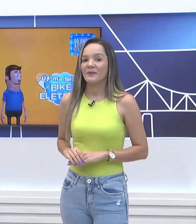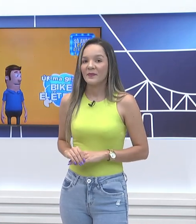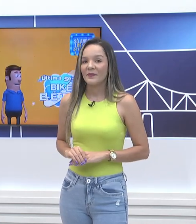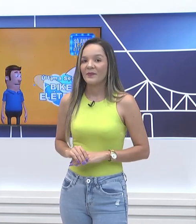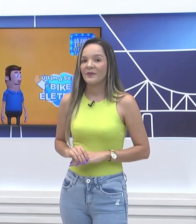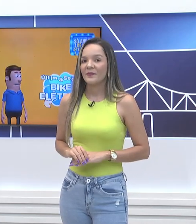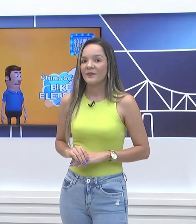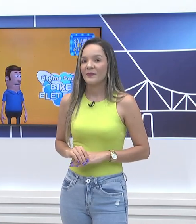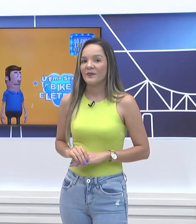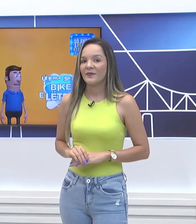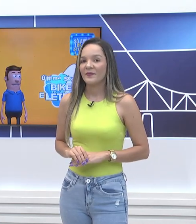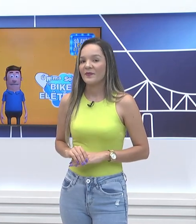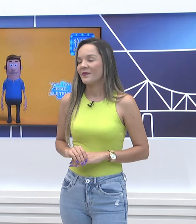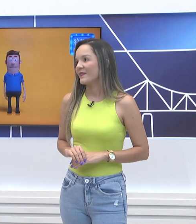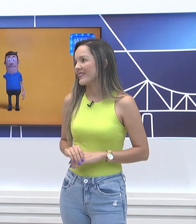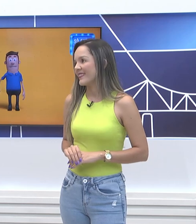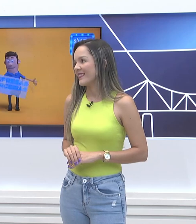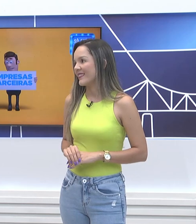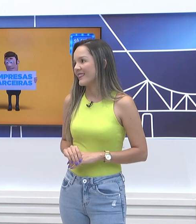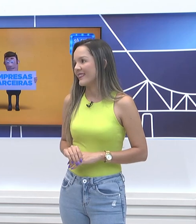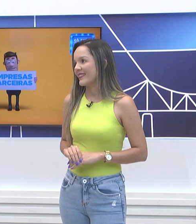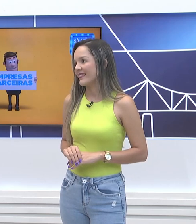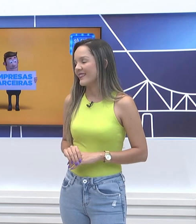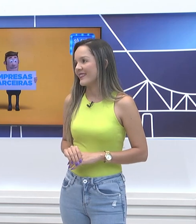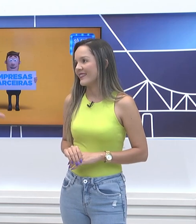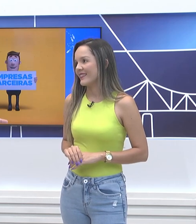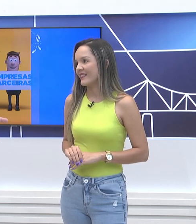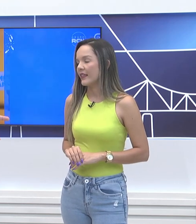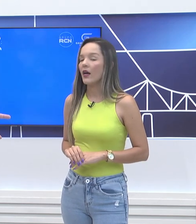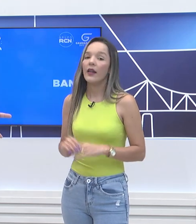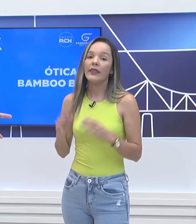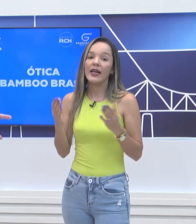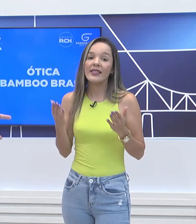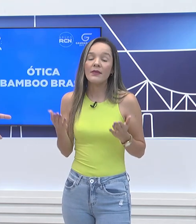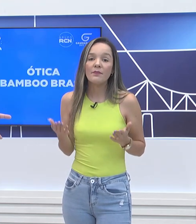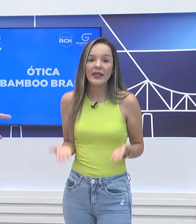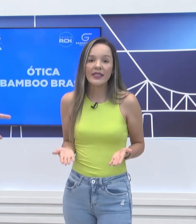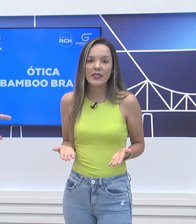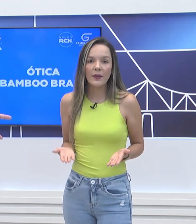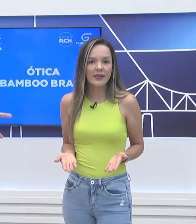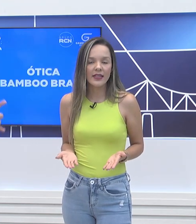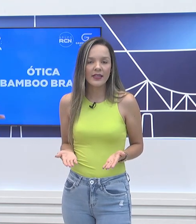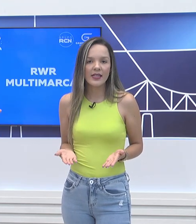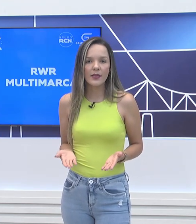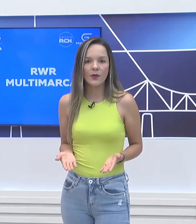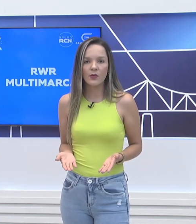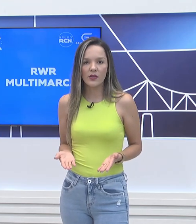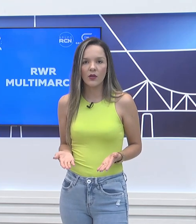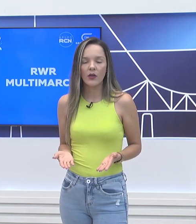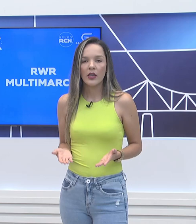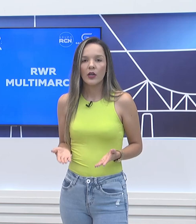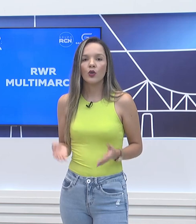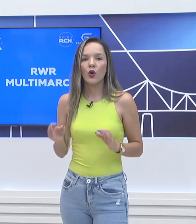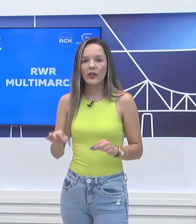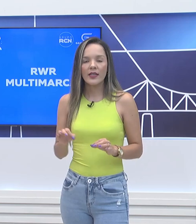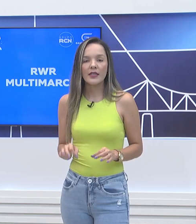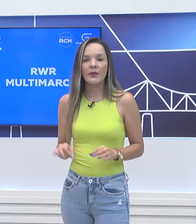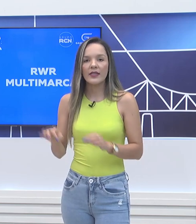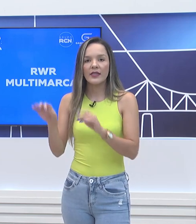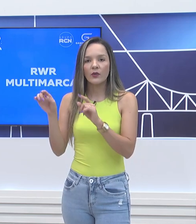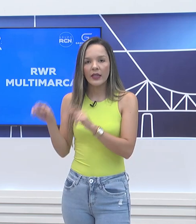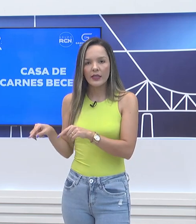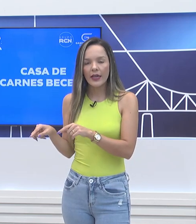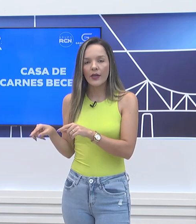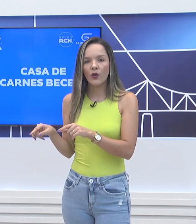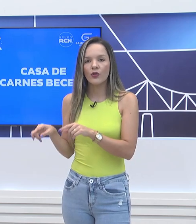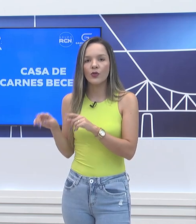aqui, dona Mari, vai levar as pessoas que estão em casa, onde? Nas empresas parceiras dessa promoção. Boa. Todas as